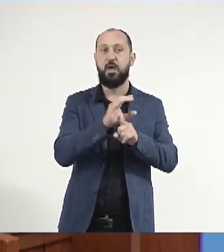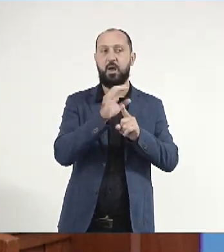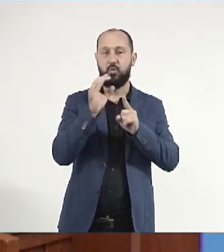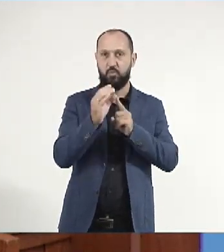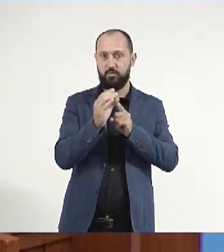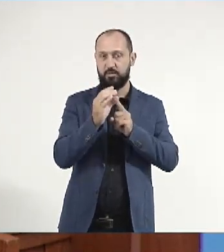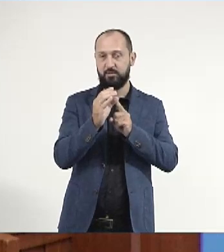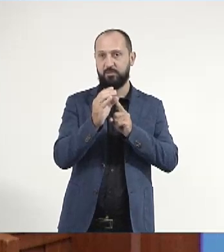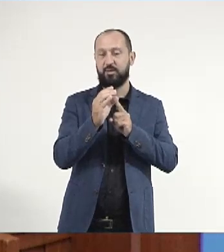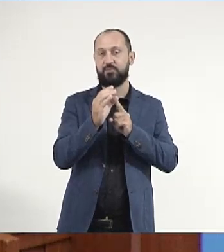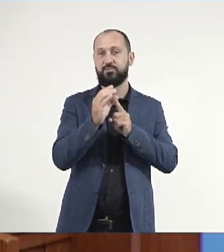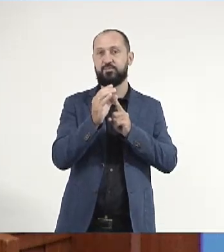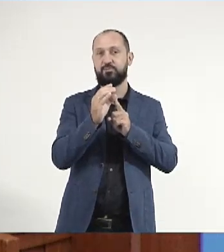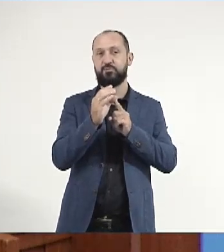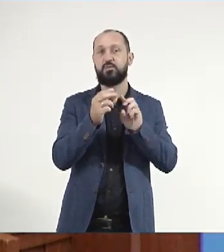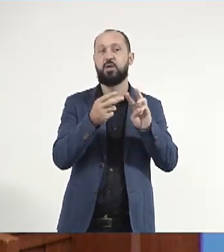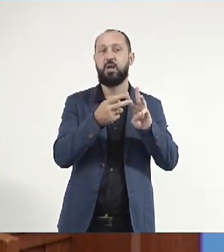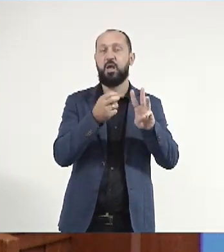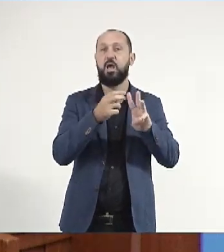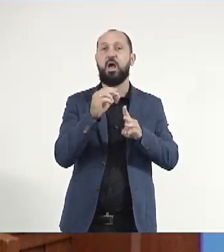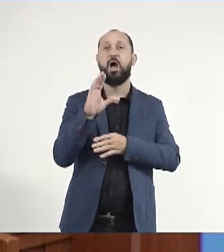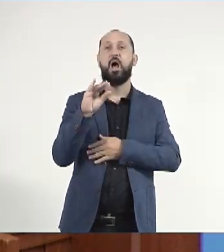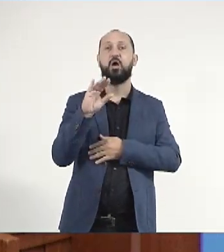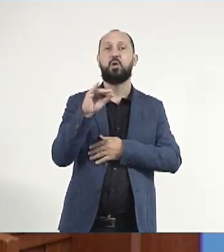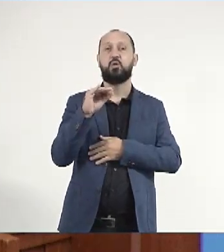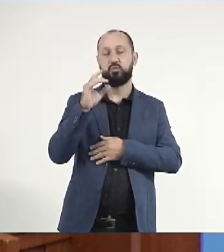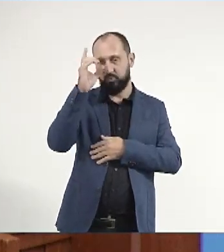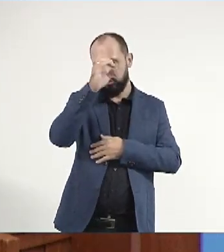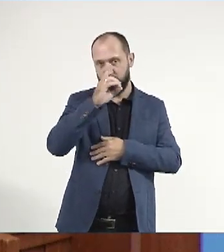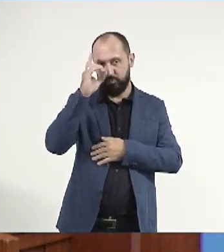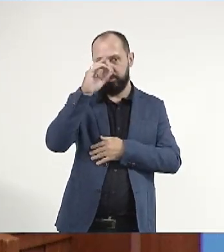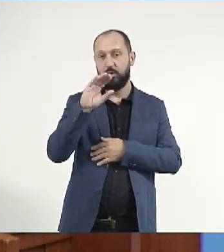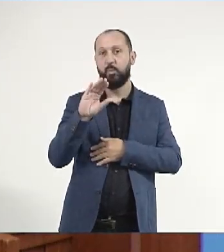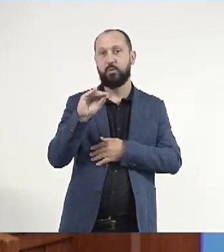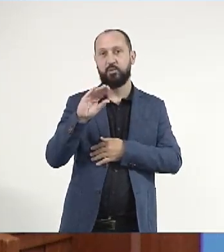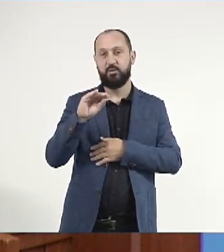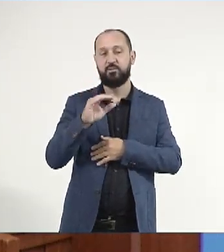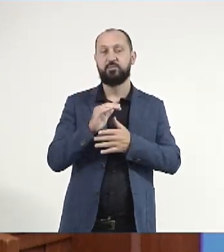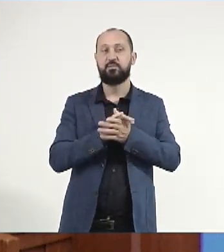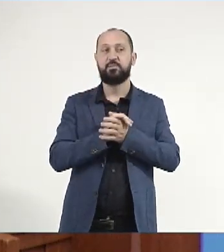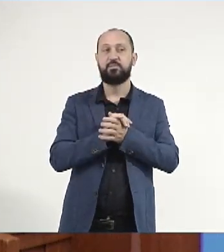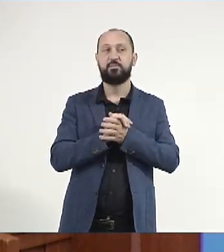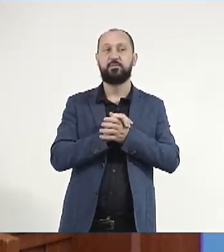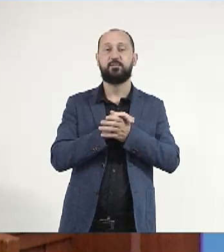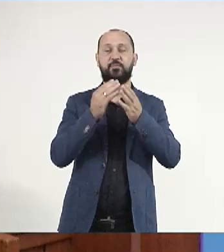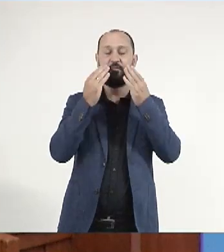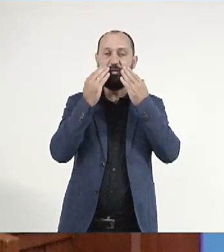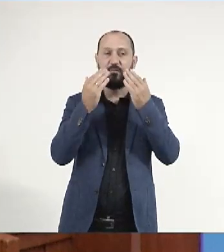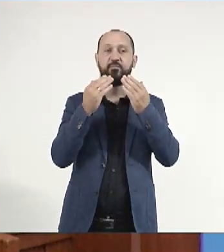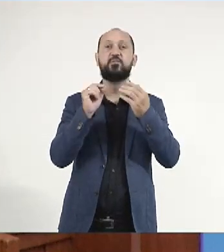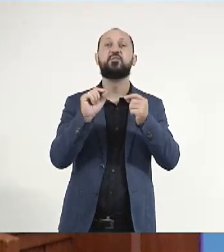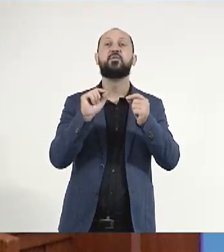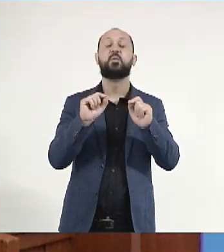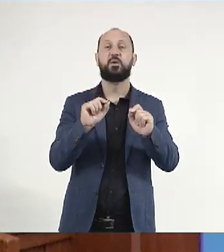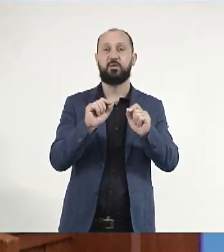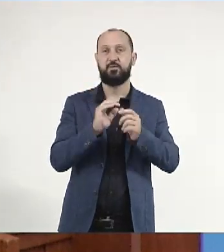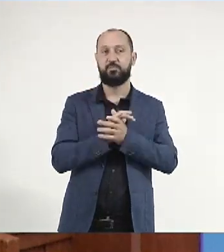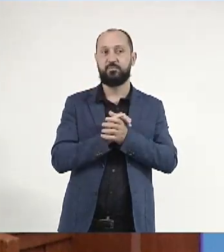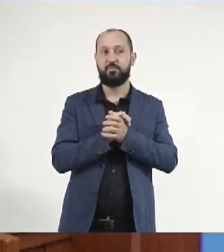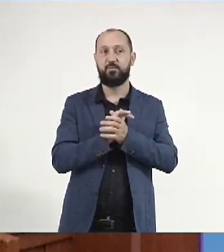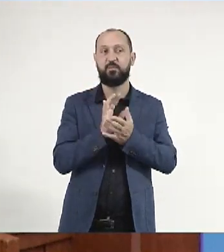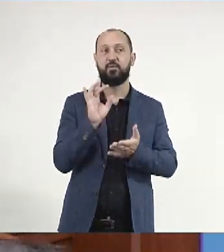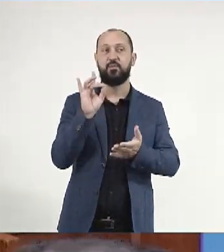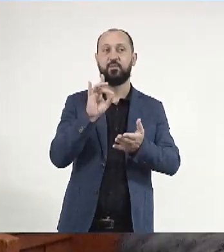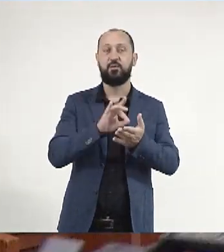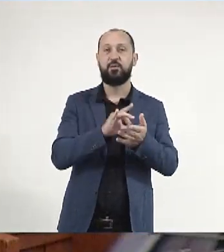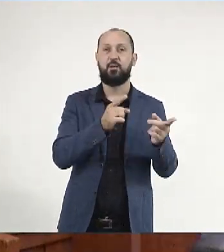comunidade indígena durante a noite, no domingo à noite, ficou estarrecido de ver um